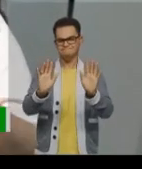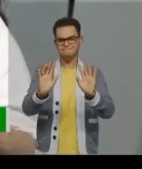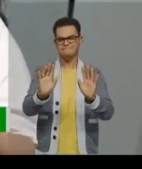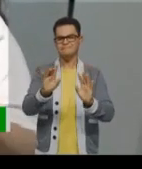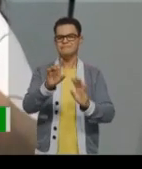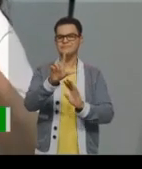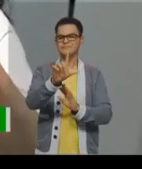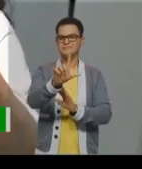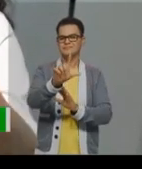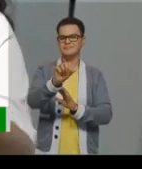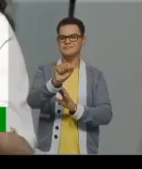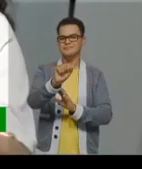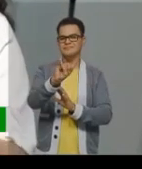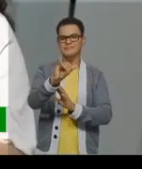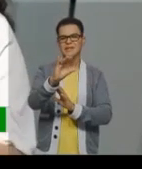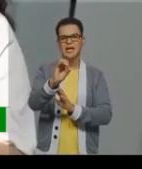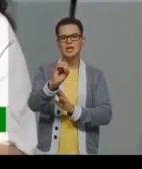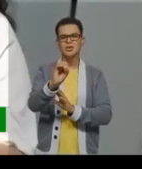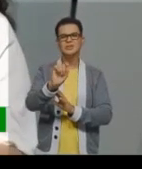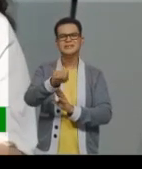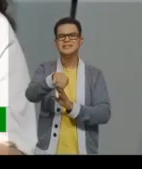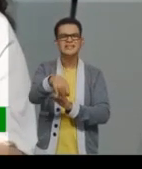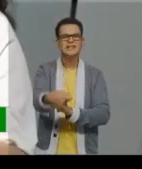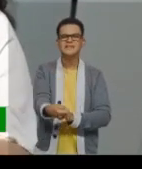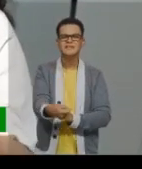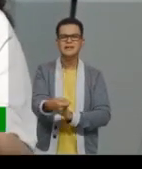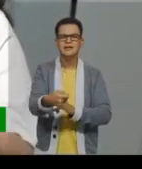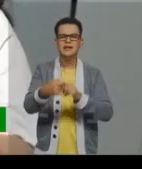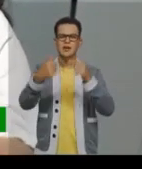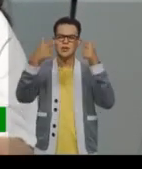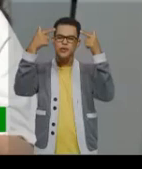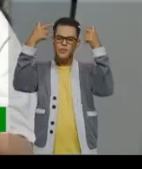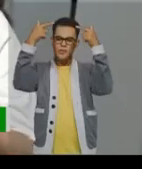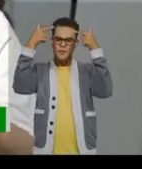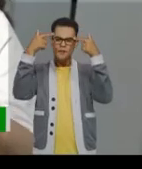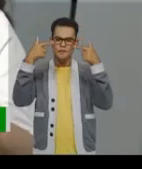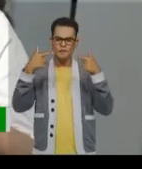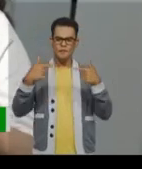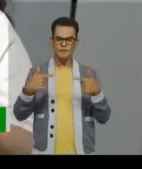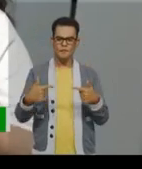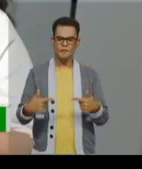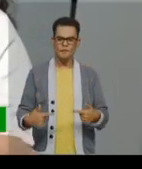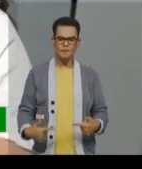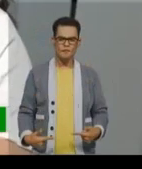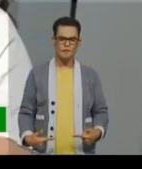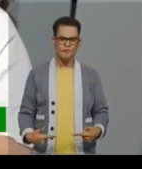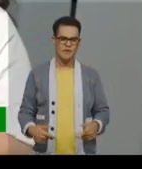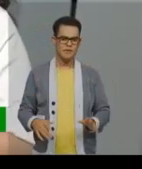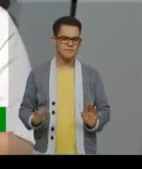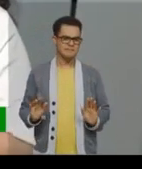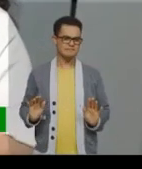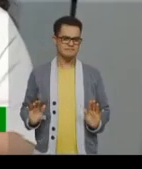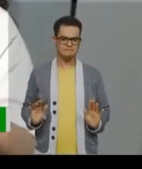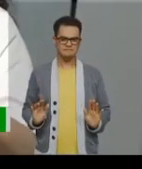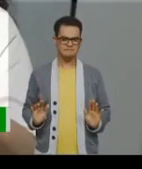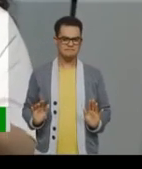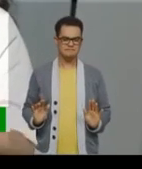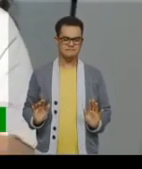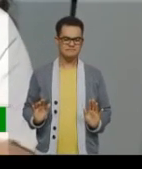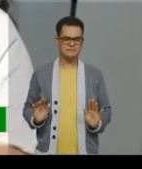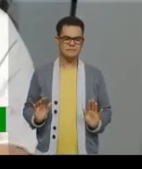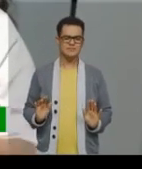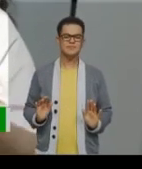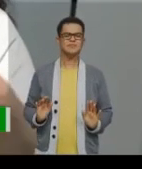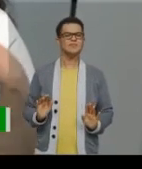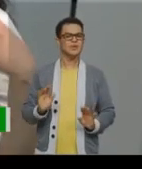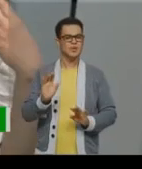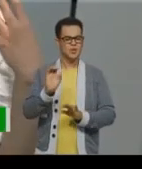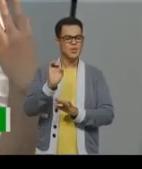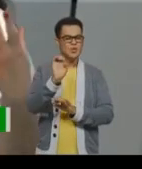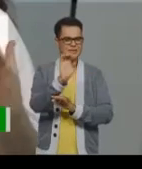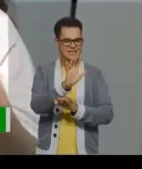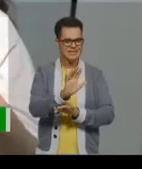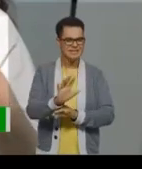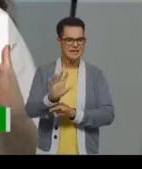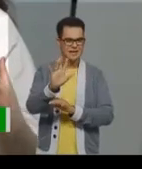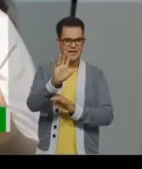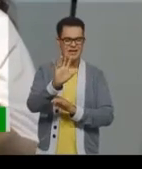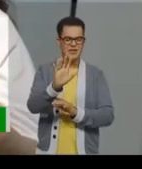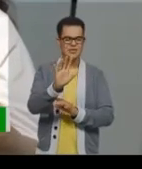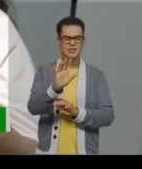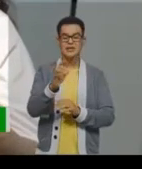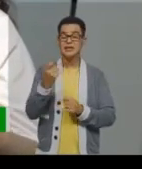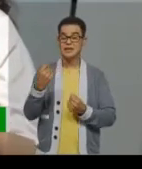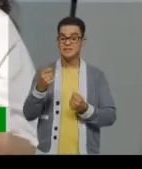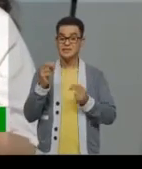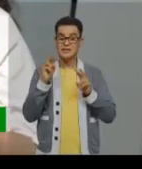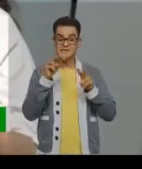denota neutralidade. Então, o Estado deve ver a pessoa, sua identidade,